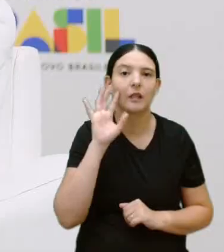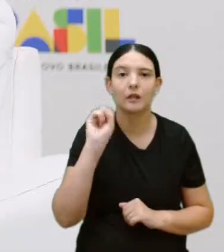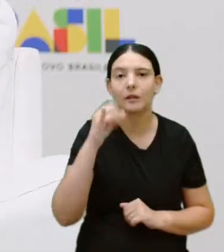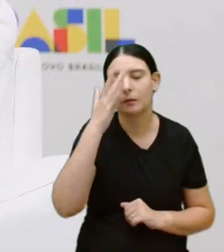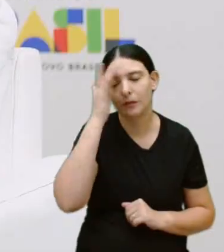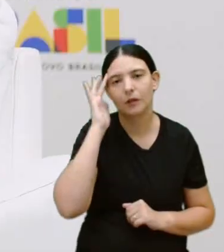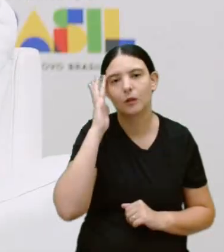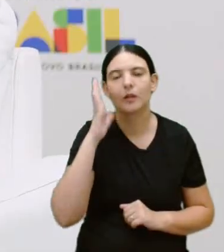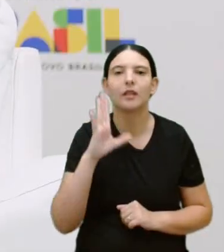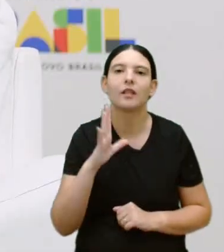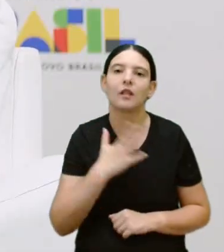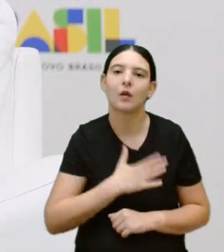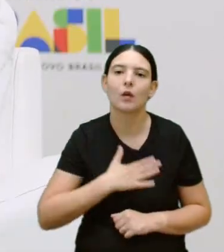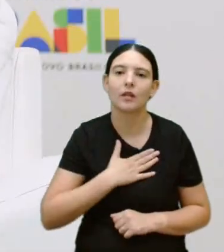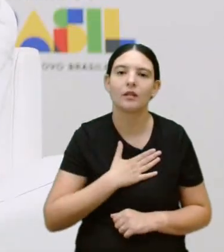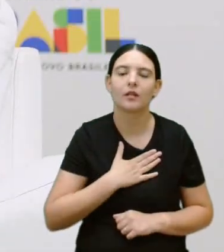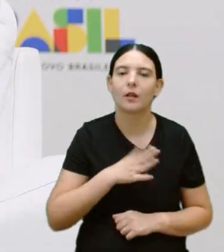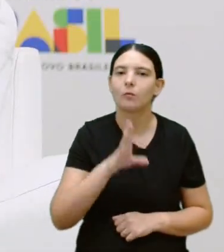não é constrangedor.